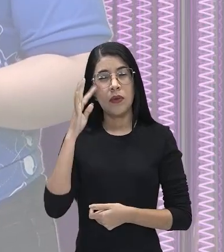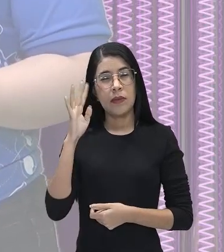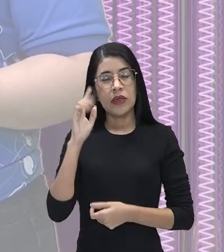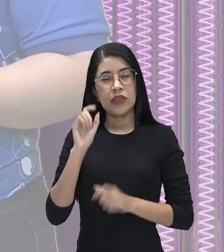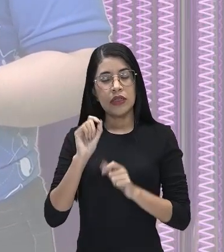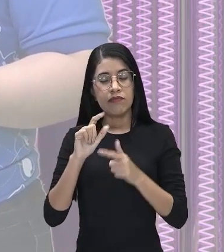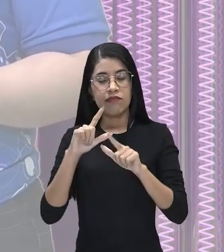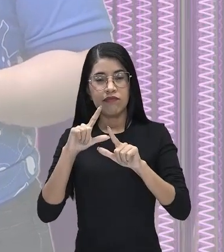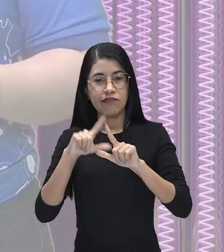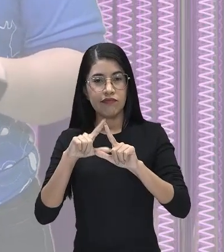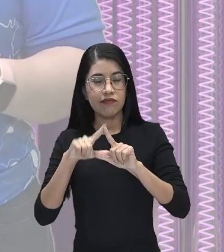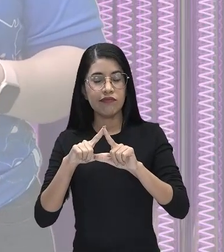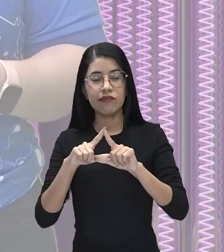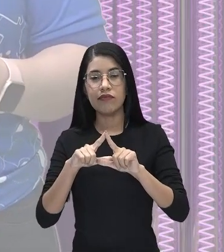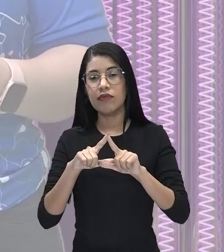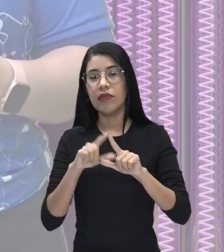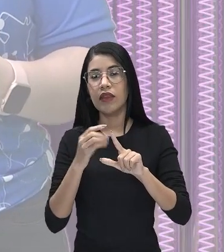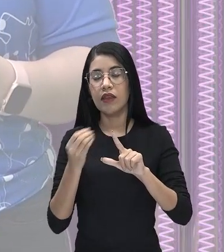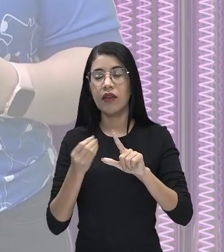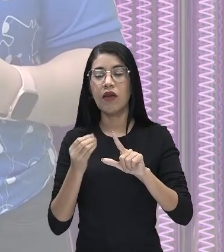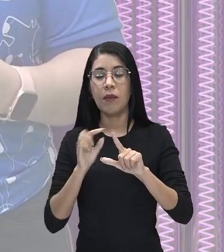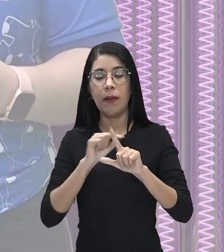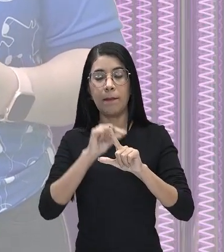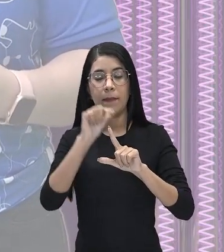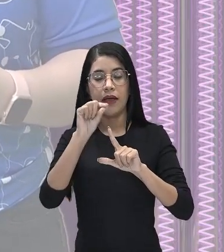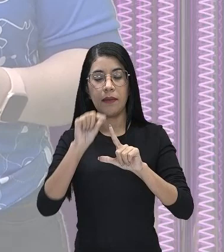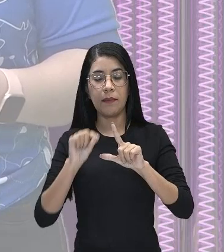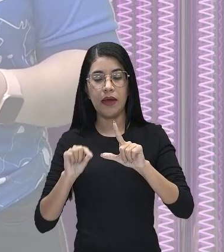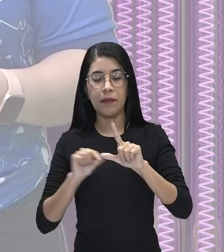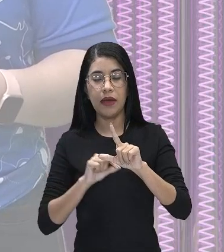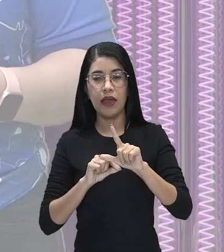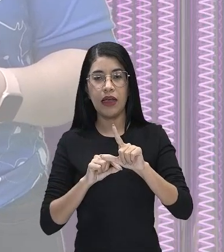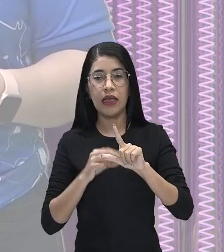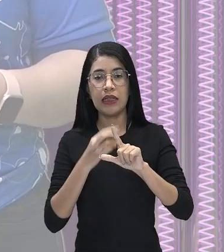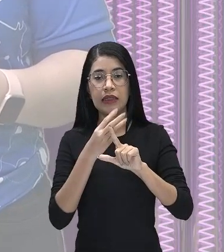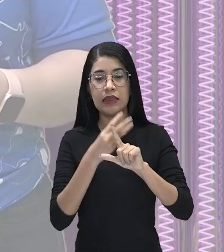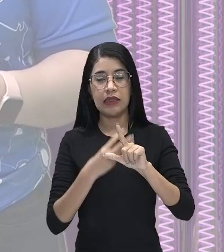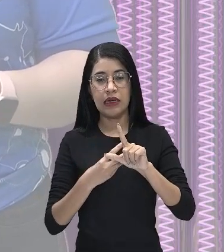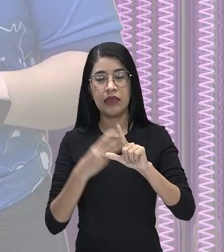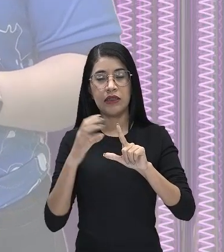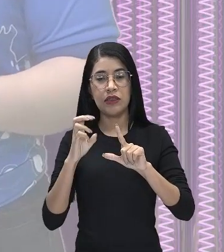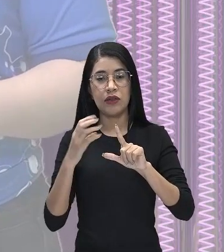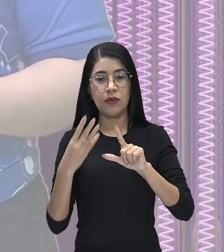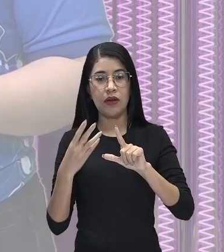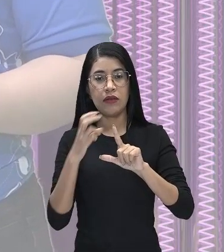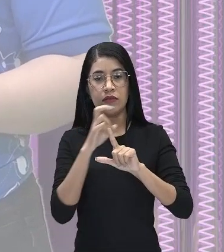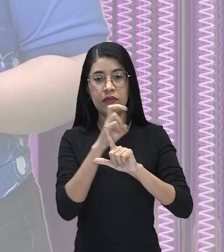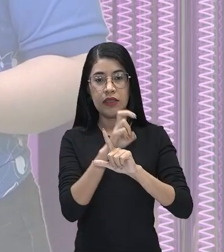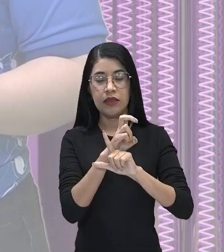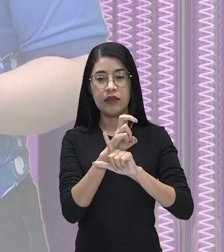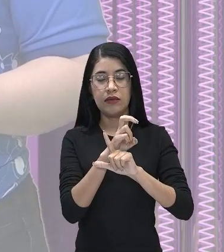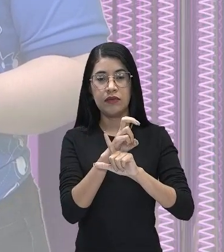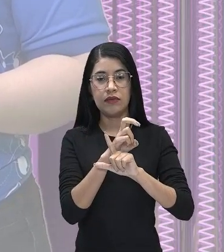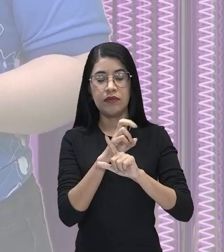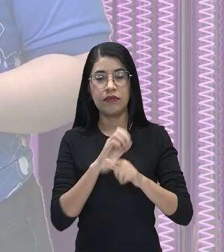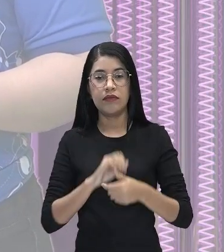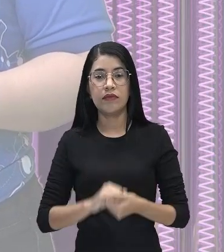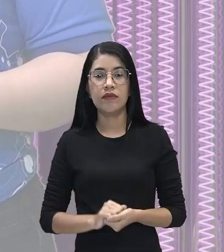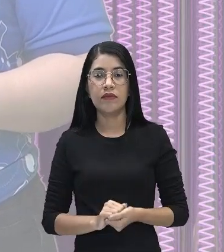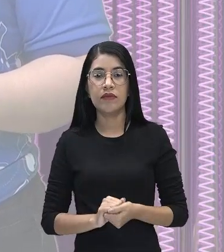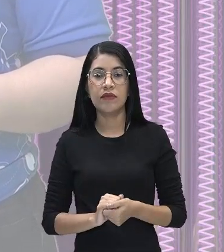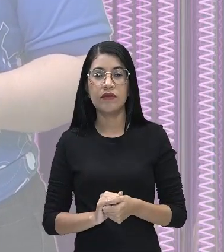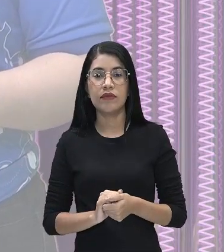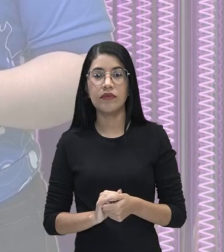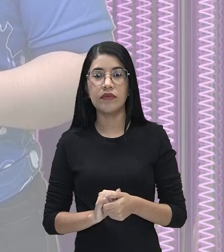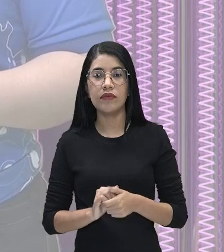aqui, retângulo, ele tenha as medidas 3, 4 e 5. Olha só. O cateto